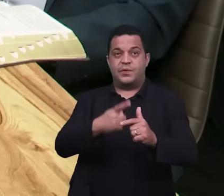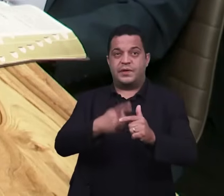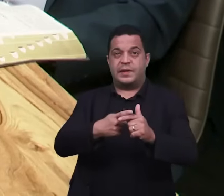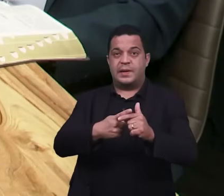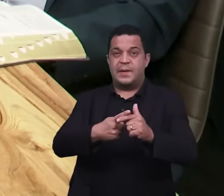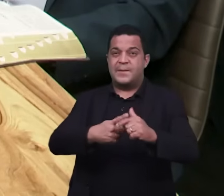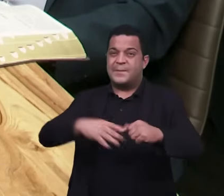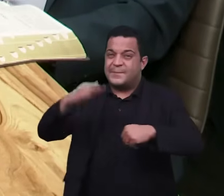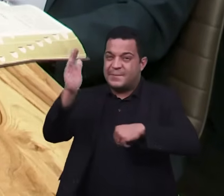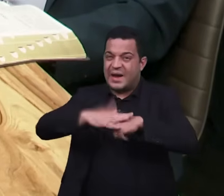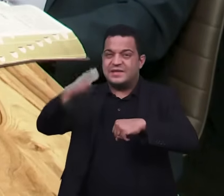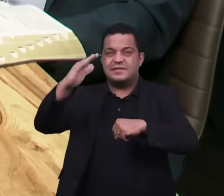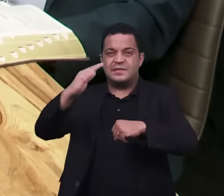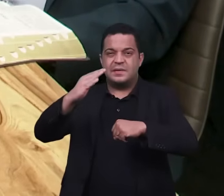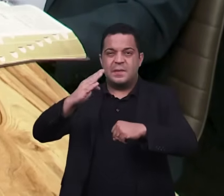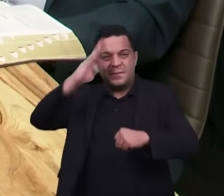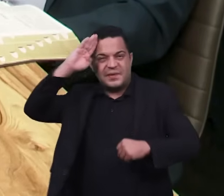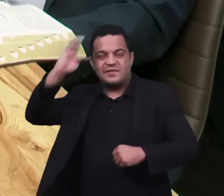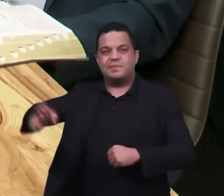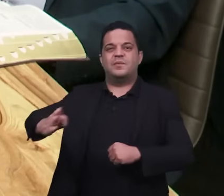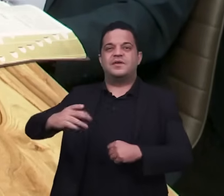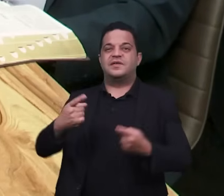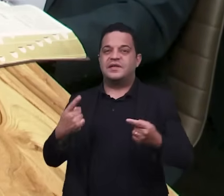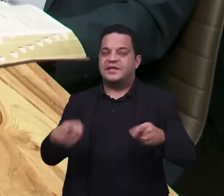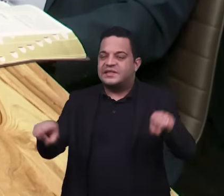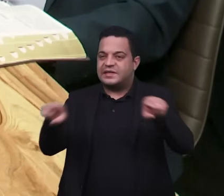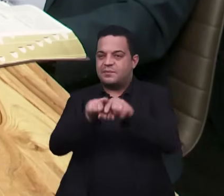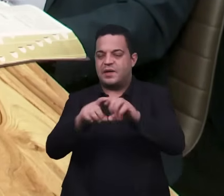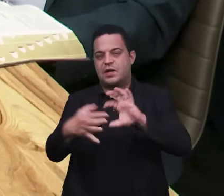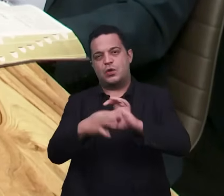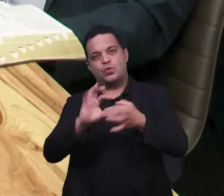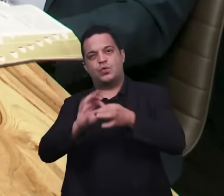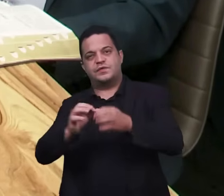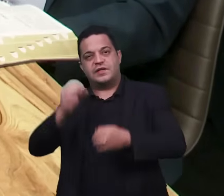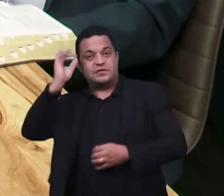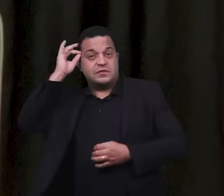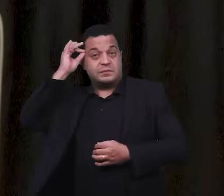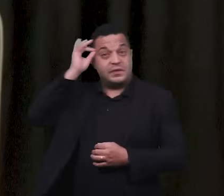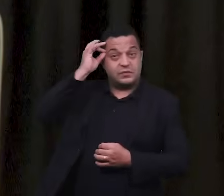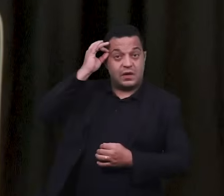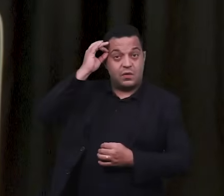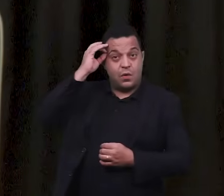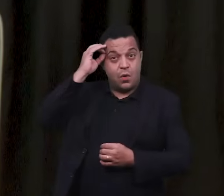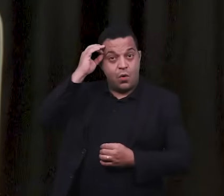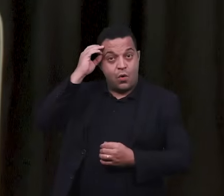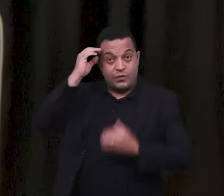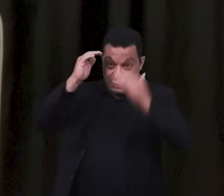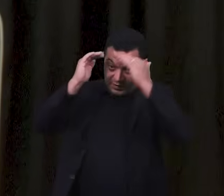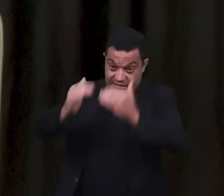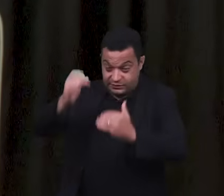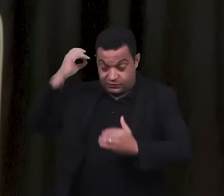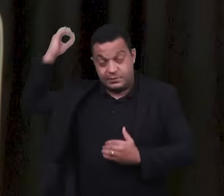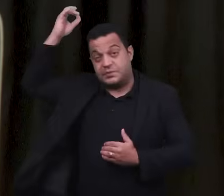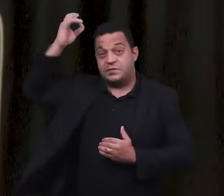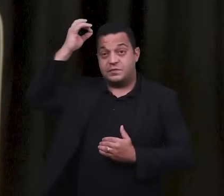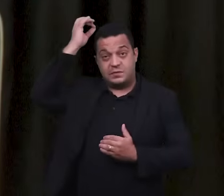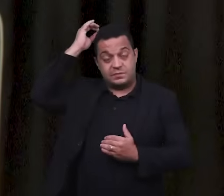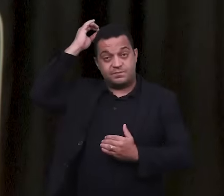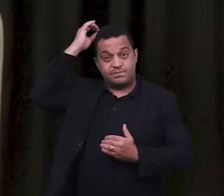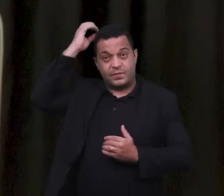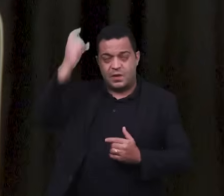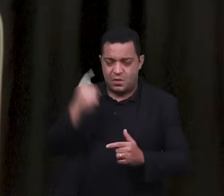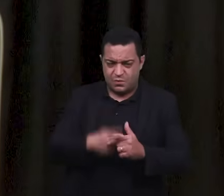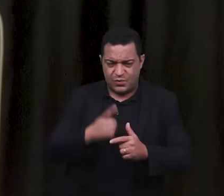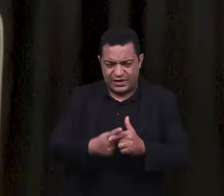Quanto mais no sentido espiritual, Jesus. E também considerando que o governo do Espírito Santo, ele